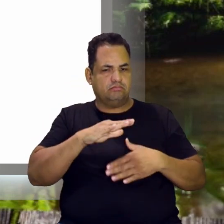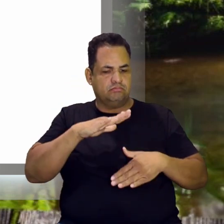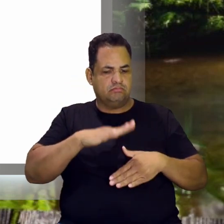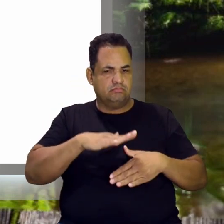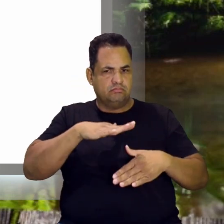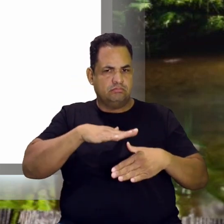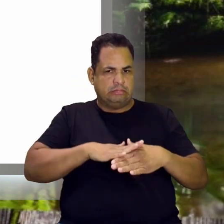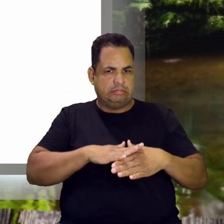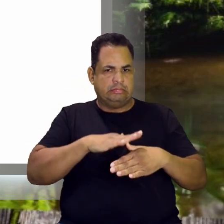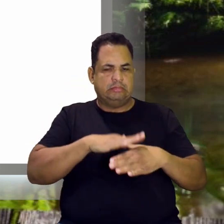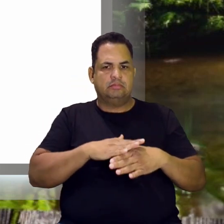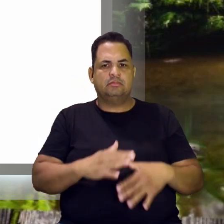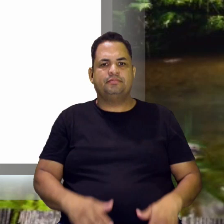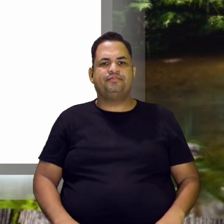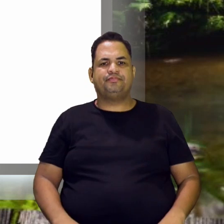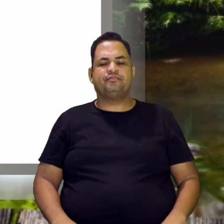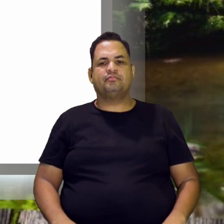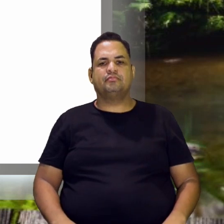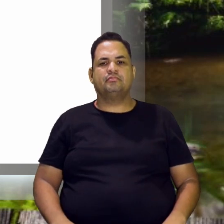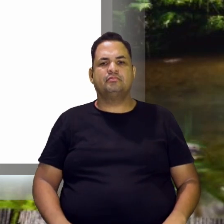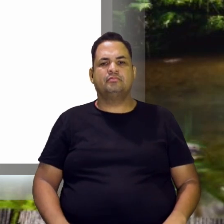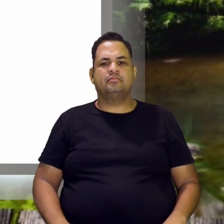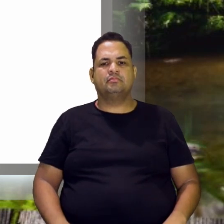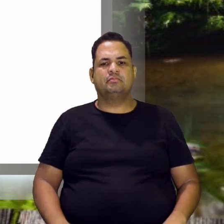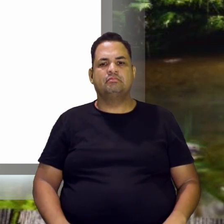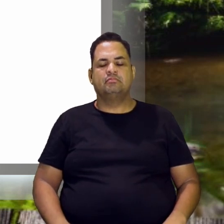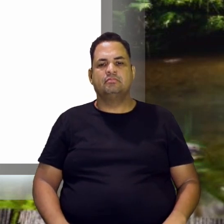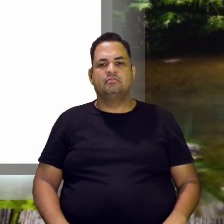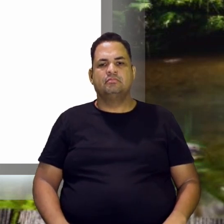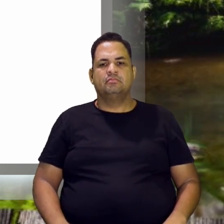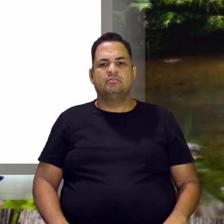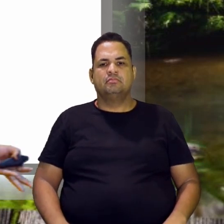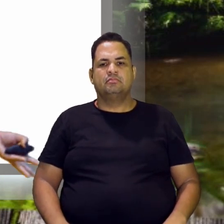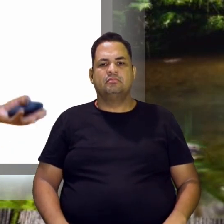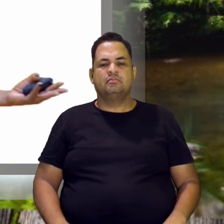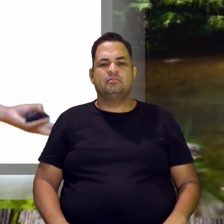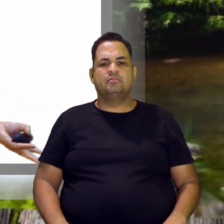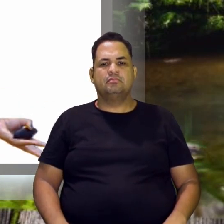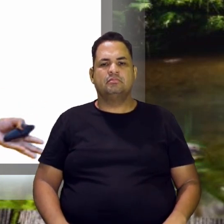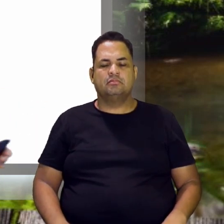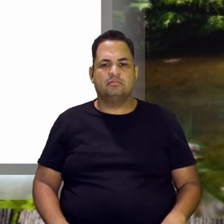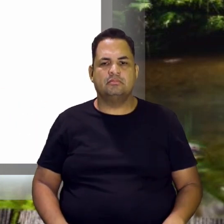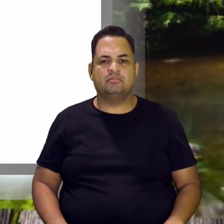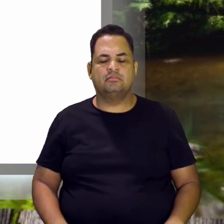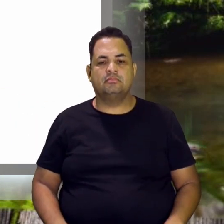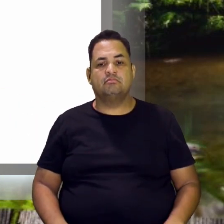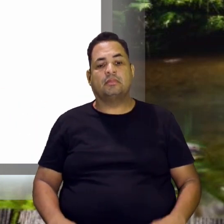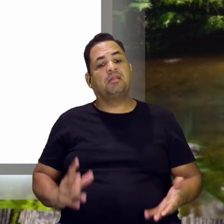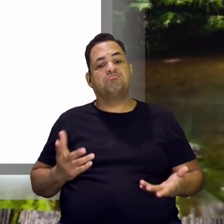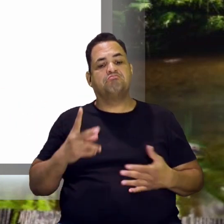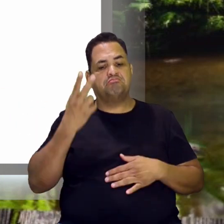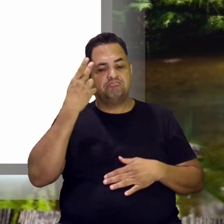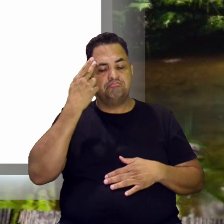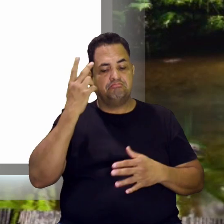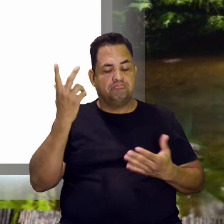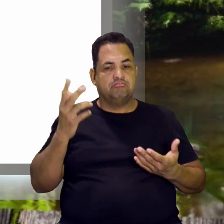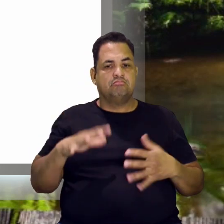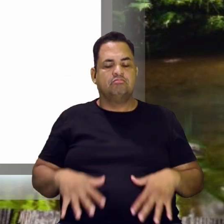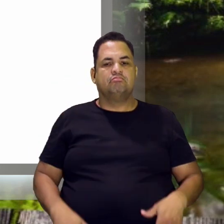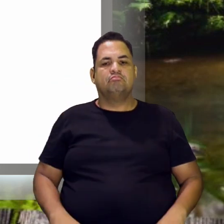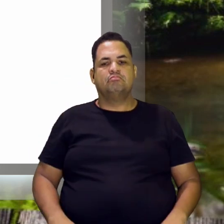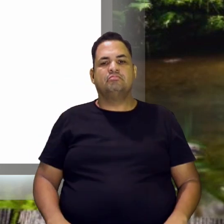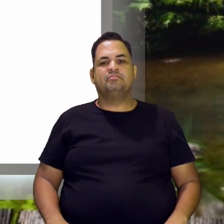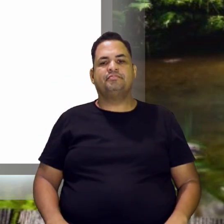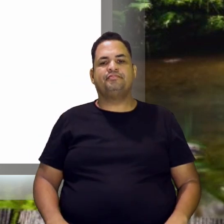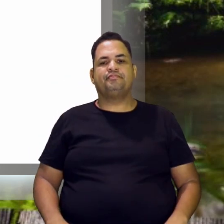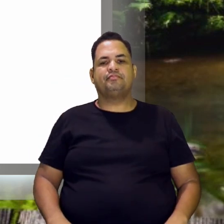vai matar algum outro inseto, assustado, acontece, tem gente que, né, se assusta.